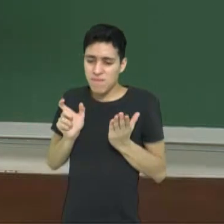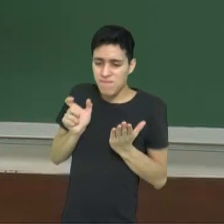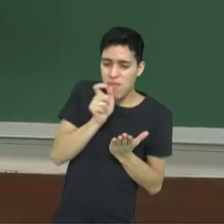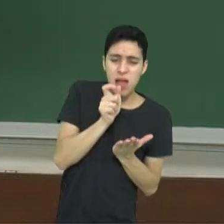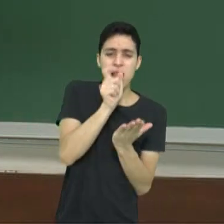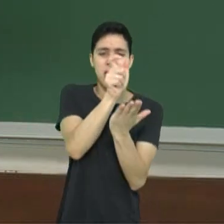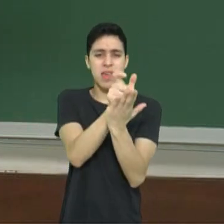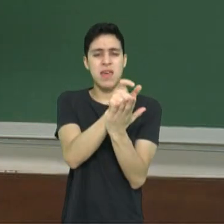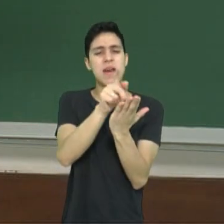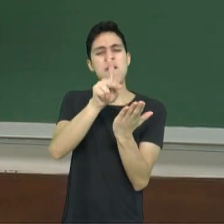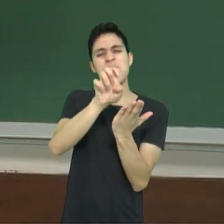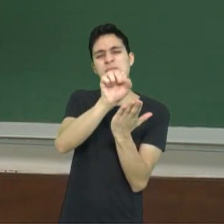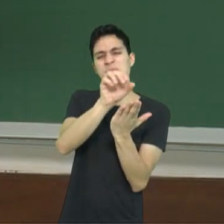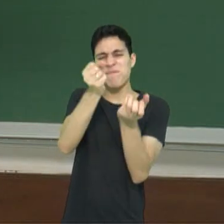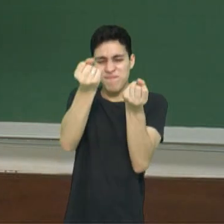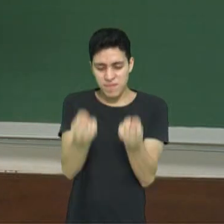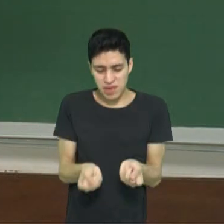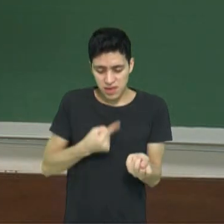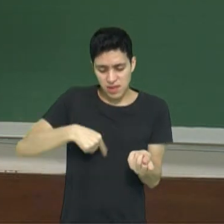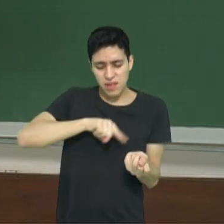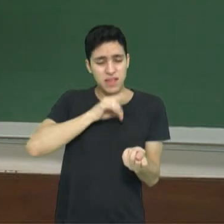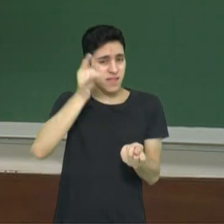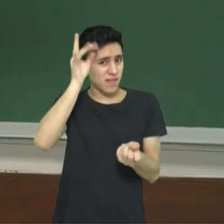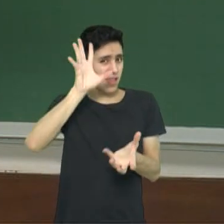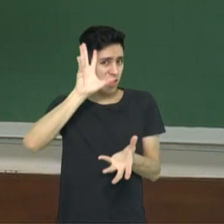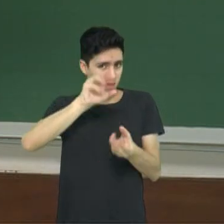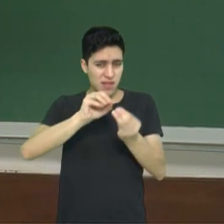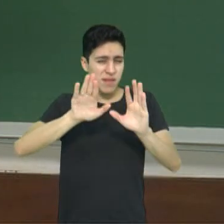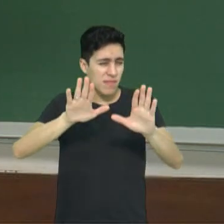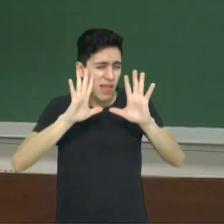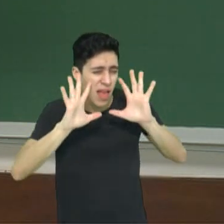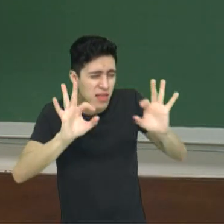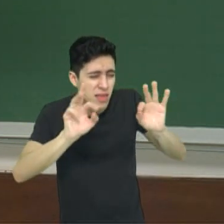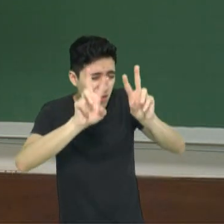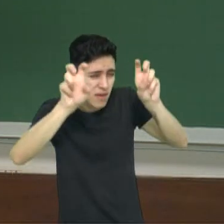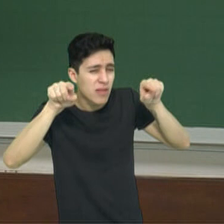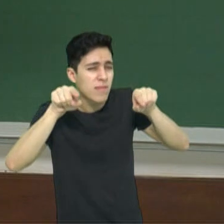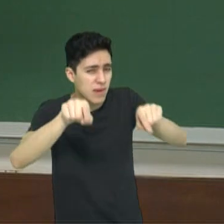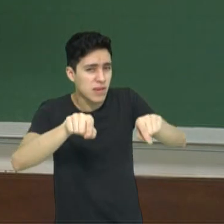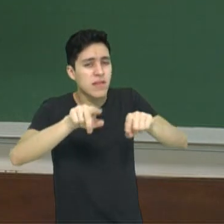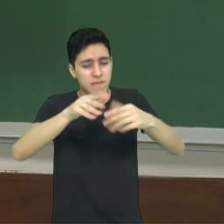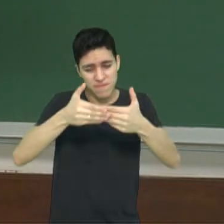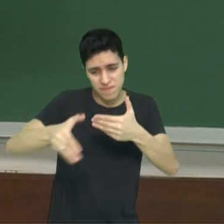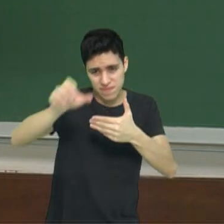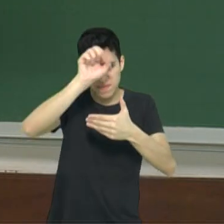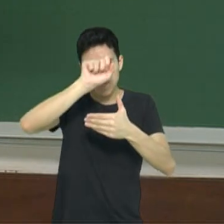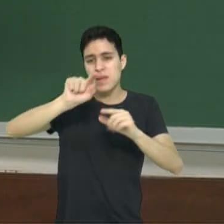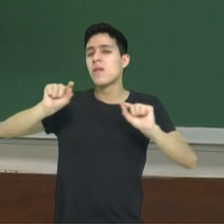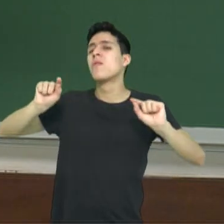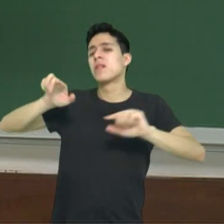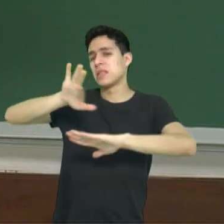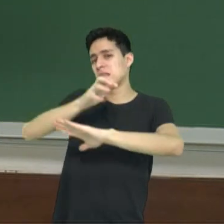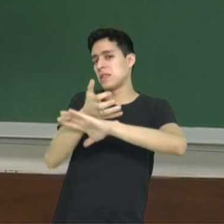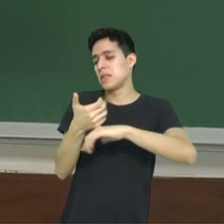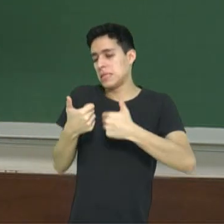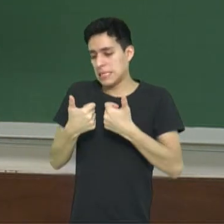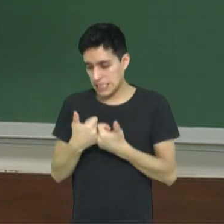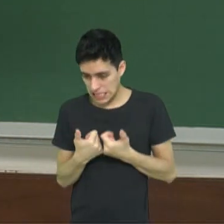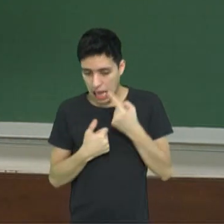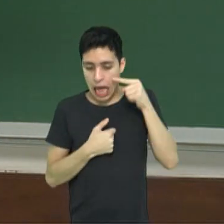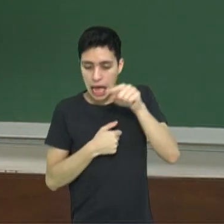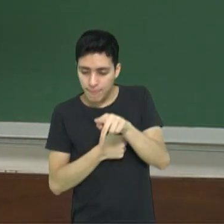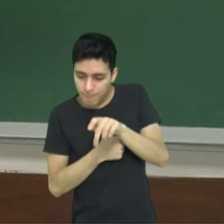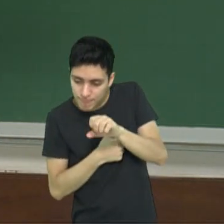para ficar mais fácil da gente compreender. Mas ó, vamos ficar ligado nisso, tá bom? Vocês vão aprender quando chegar lá em física, peso é